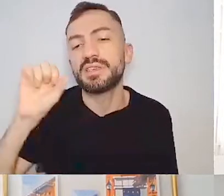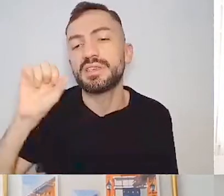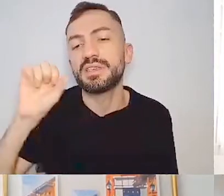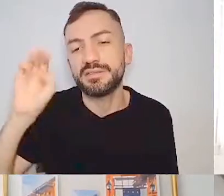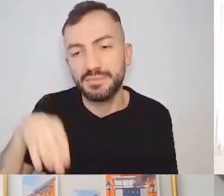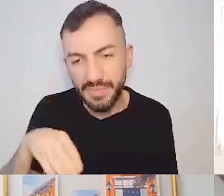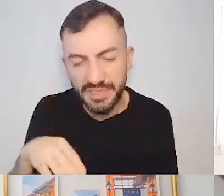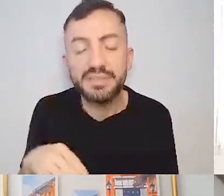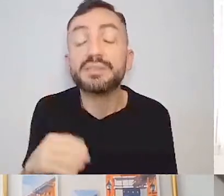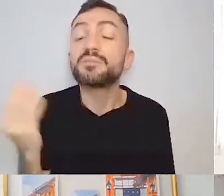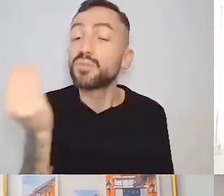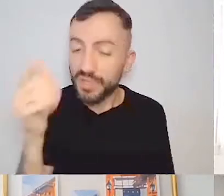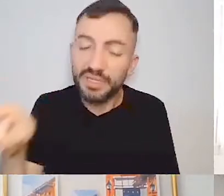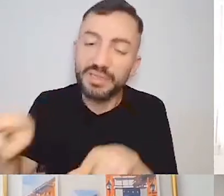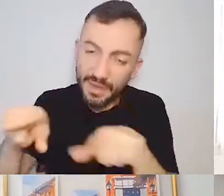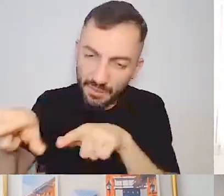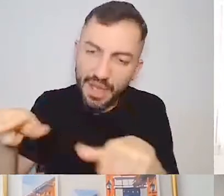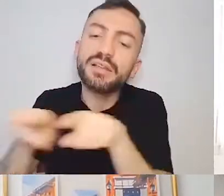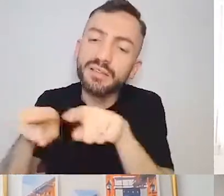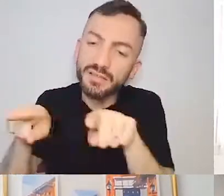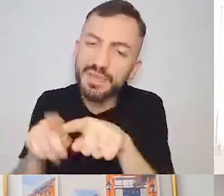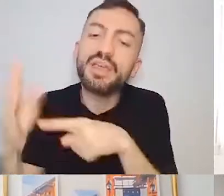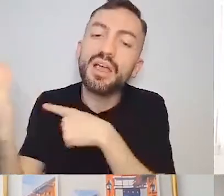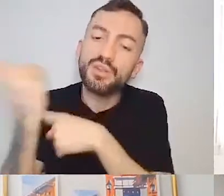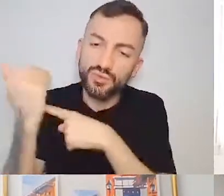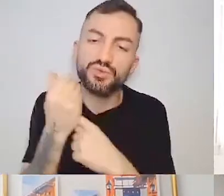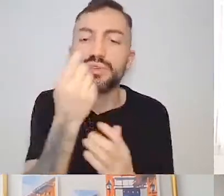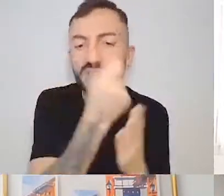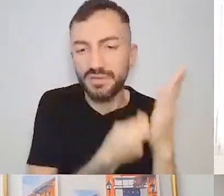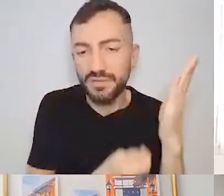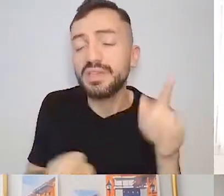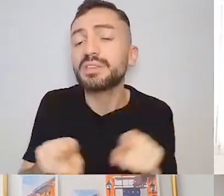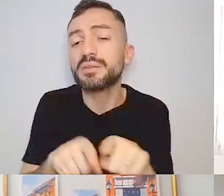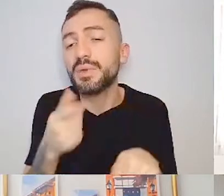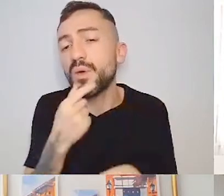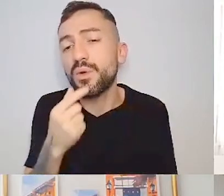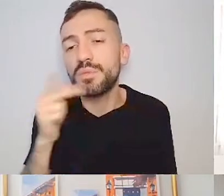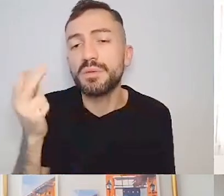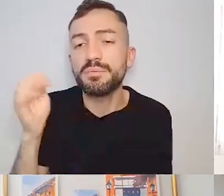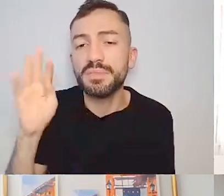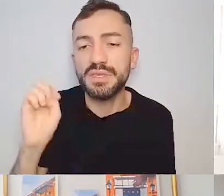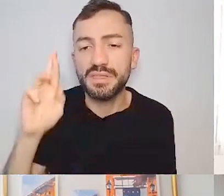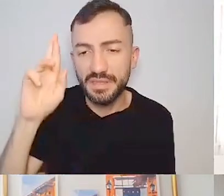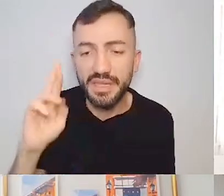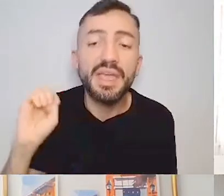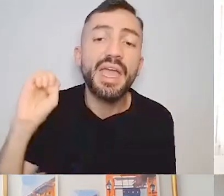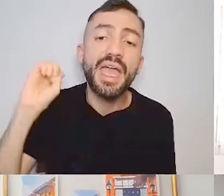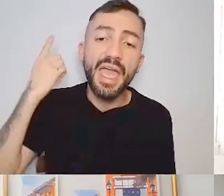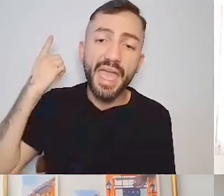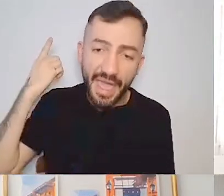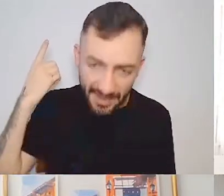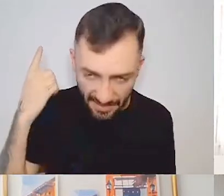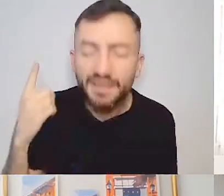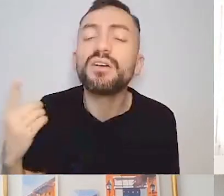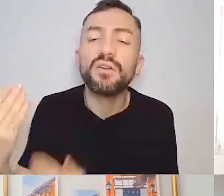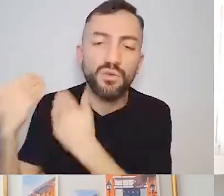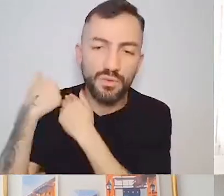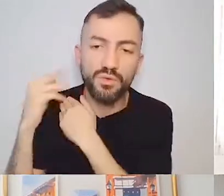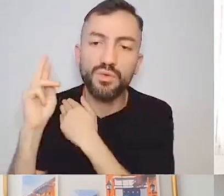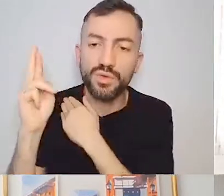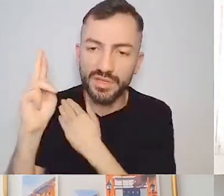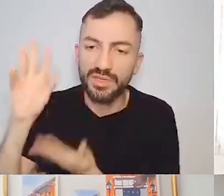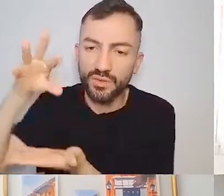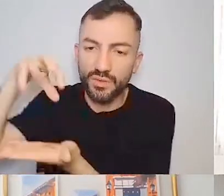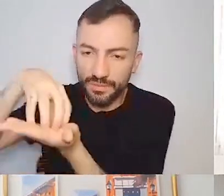NUDEM nesse tema, também colaborou com esse material, além do defensor público Peter, que era coordenador do Núcleo da Infância e atuou